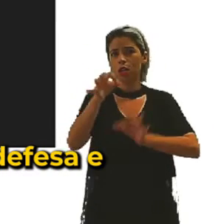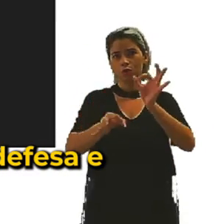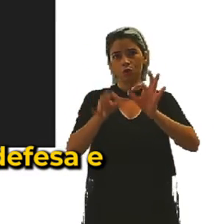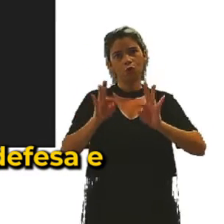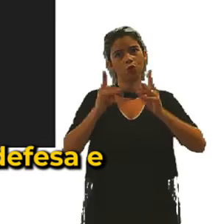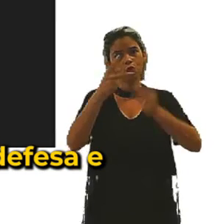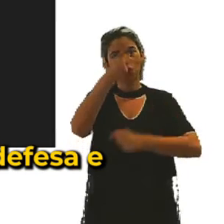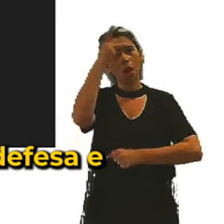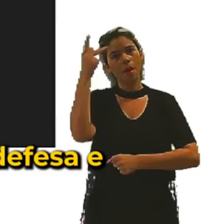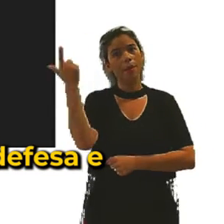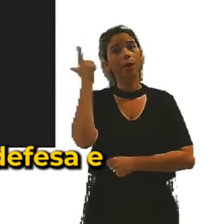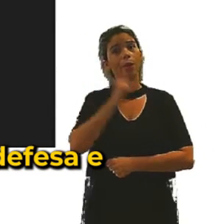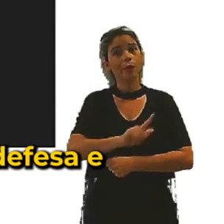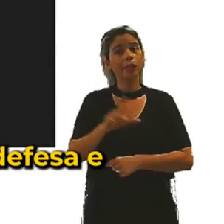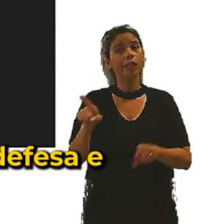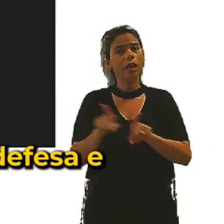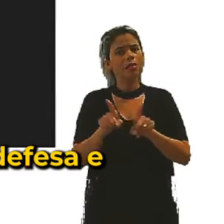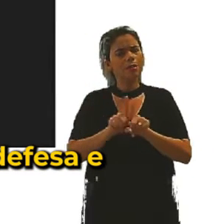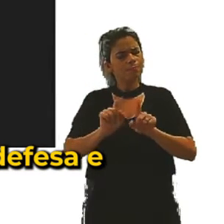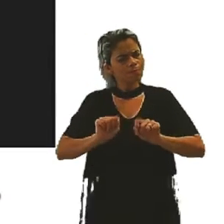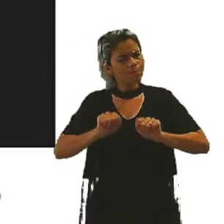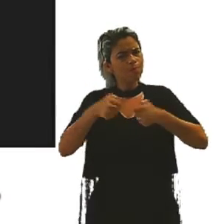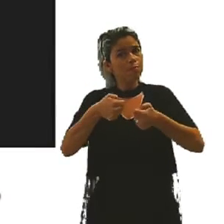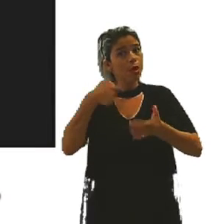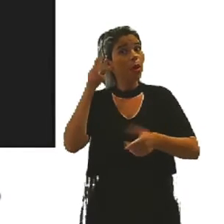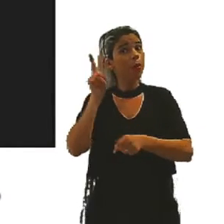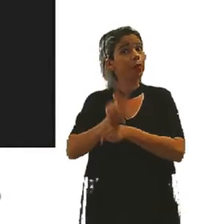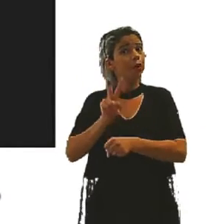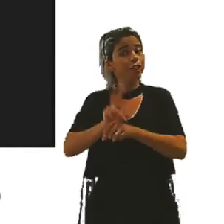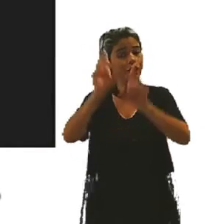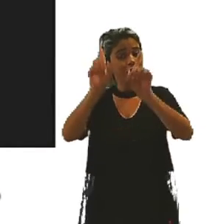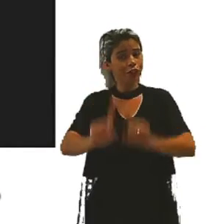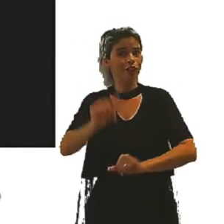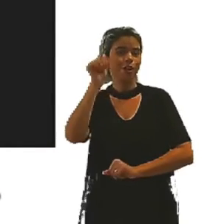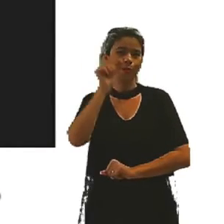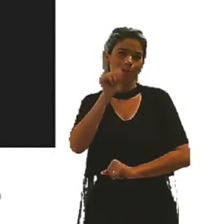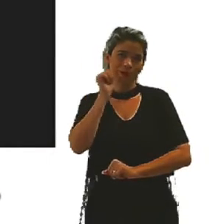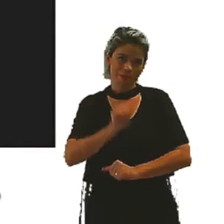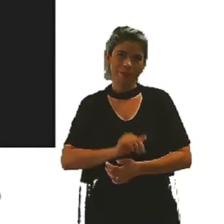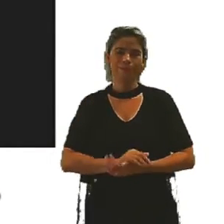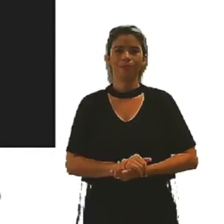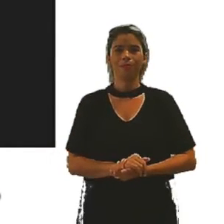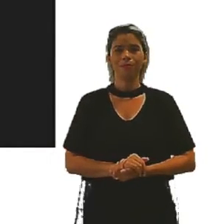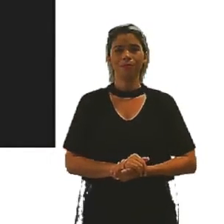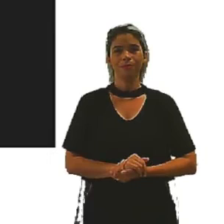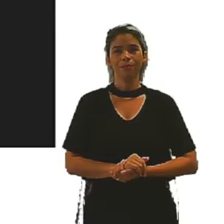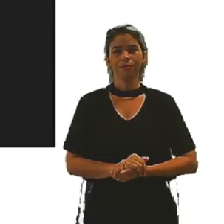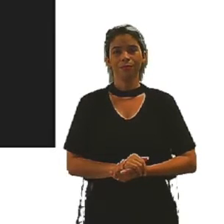operadores, né, que atuam na defesa e proteção aos direitos humanos das mulheres.